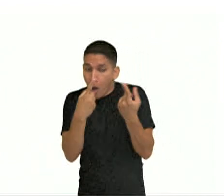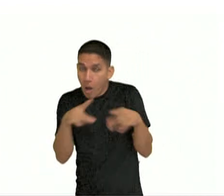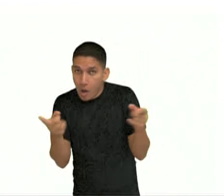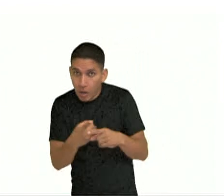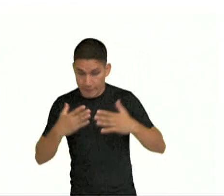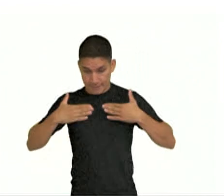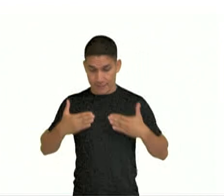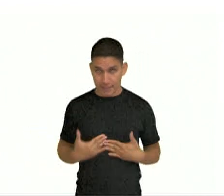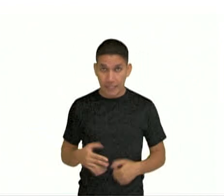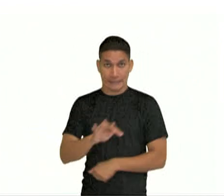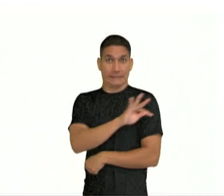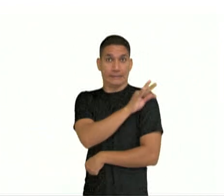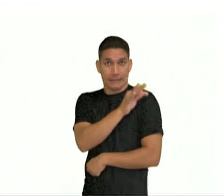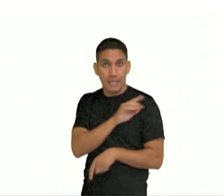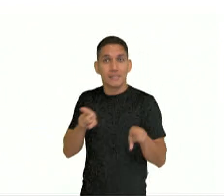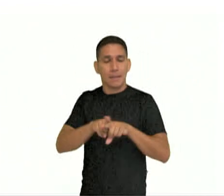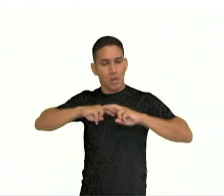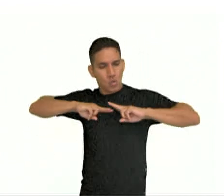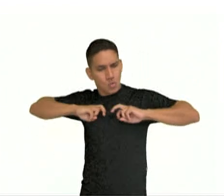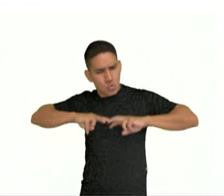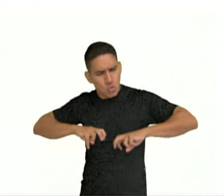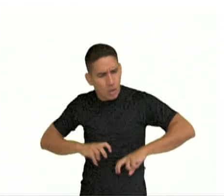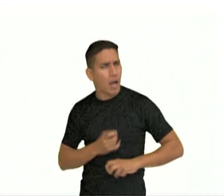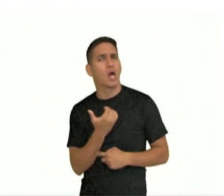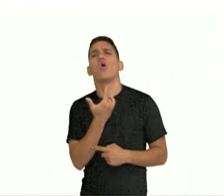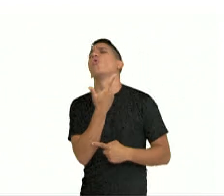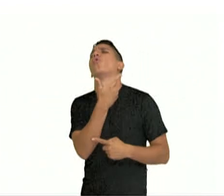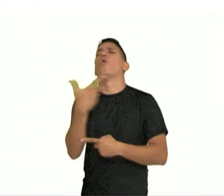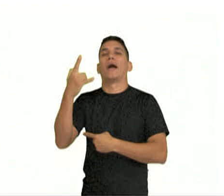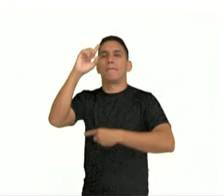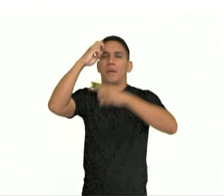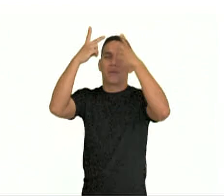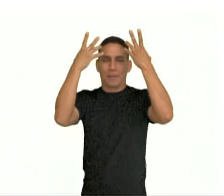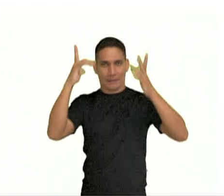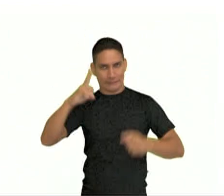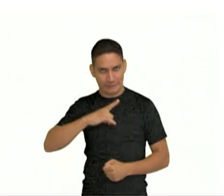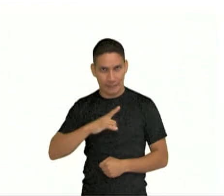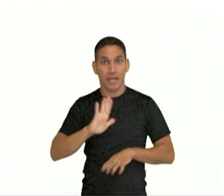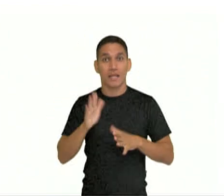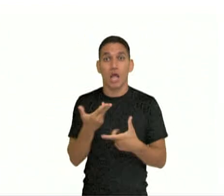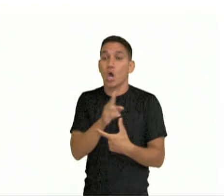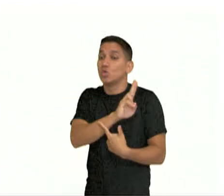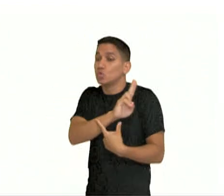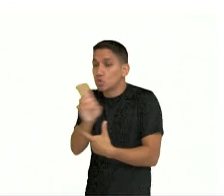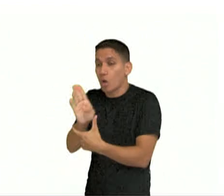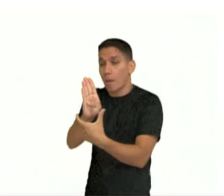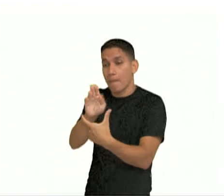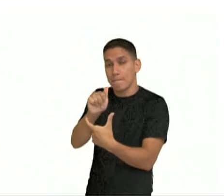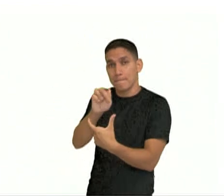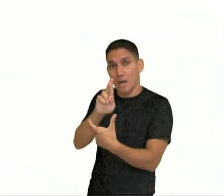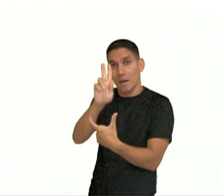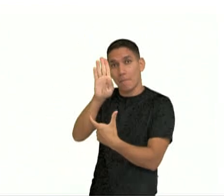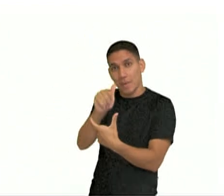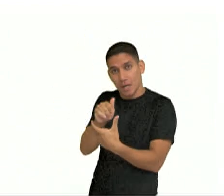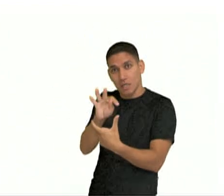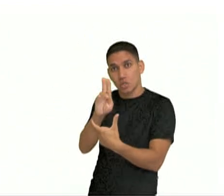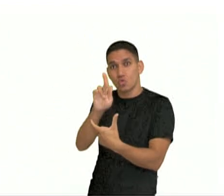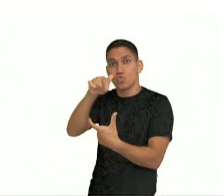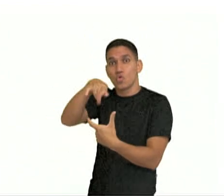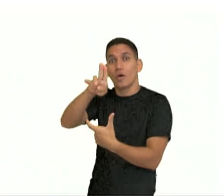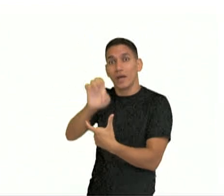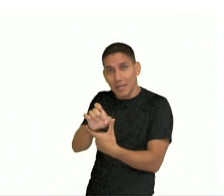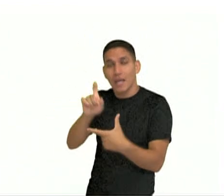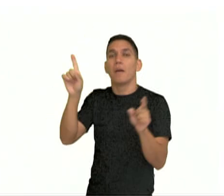técnicas exploração de timbres e Muita criatividade o nome do grupo vem do sobrenome o idealizador